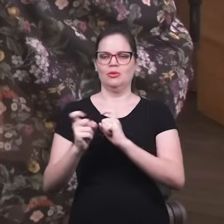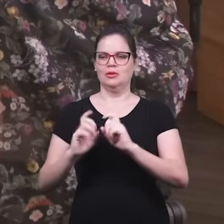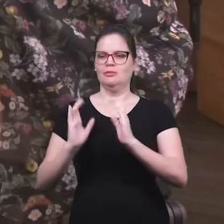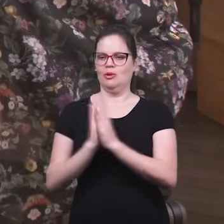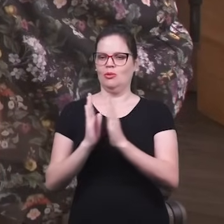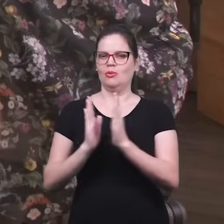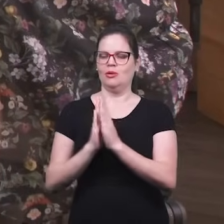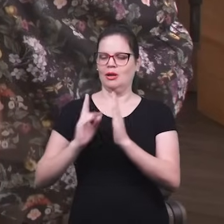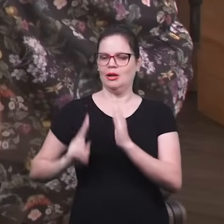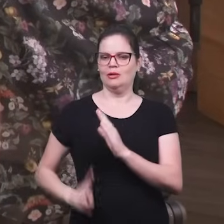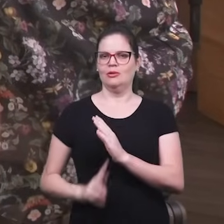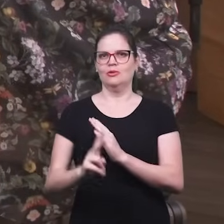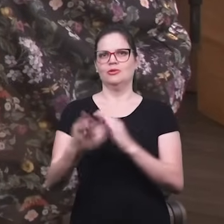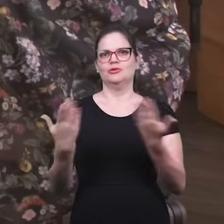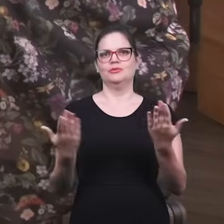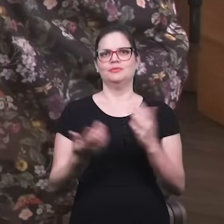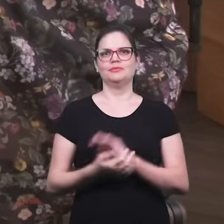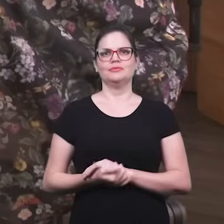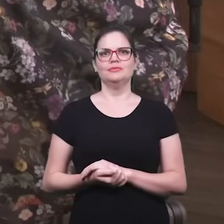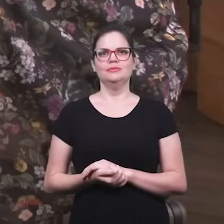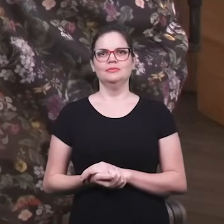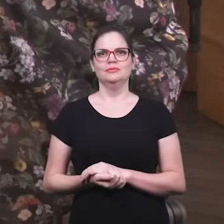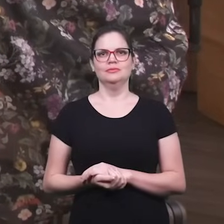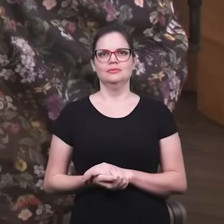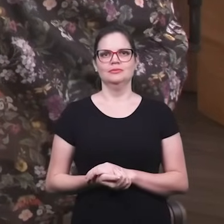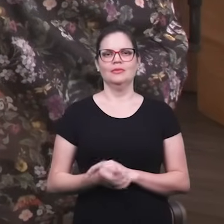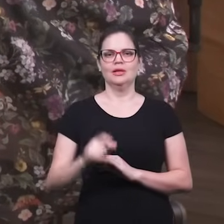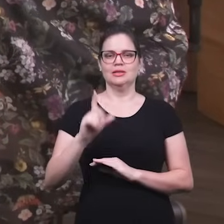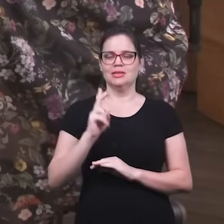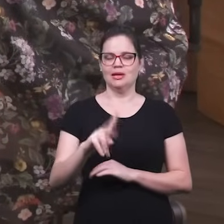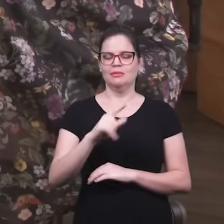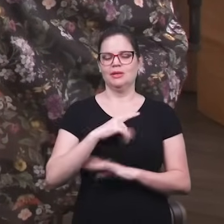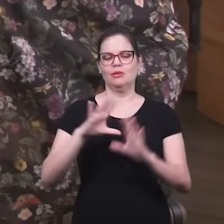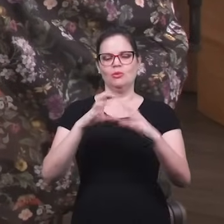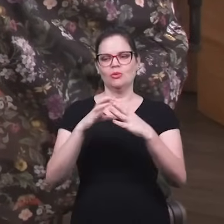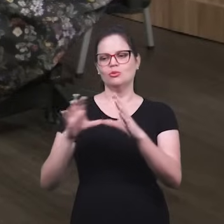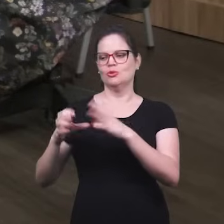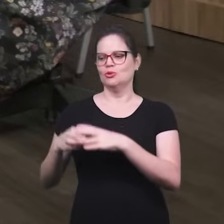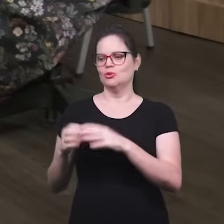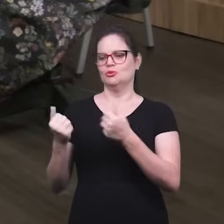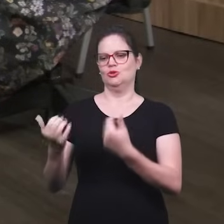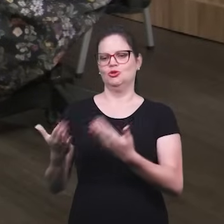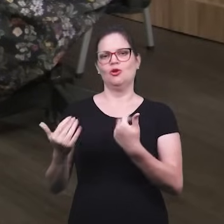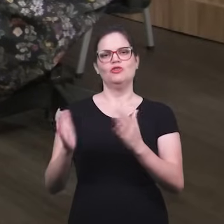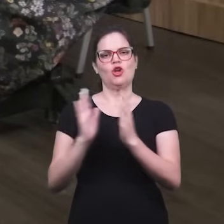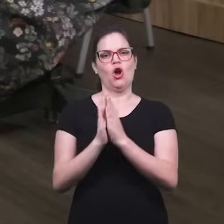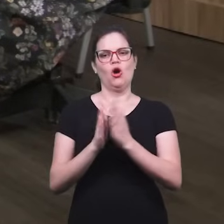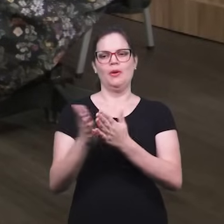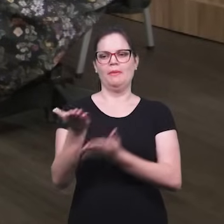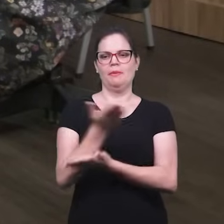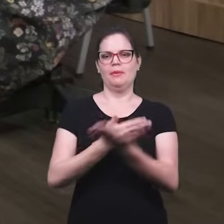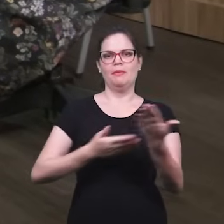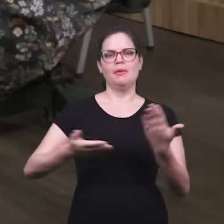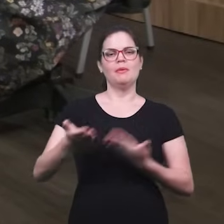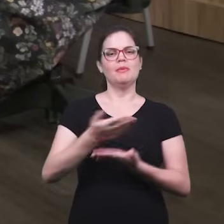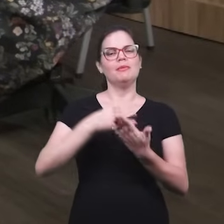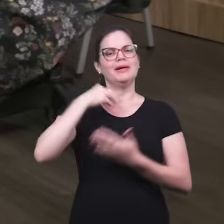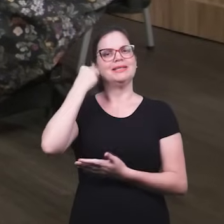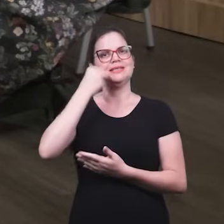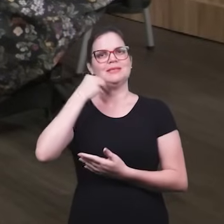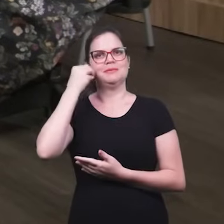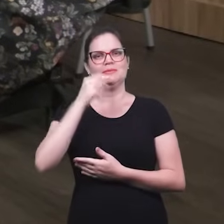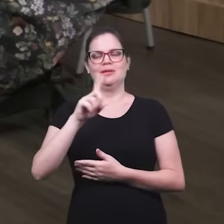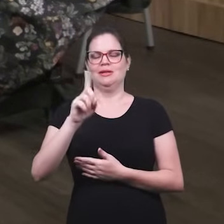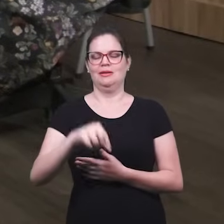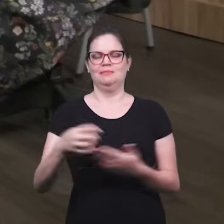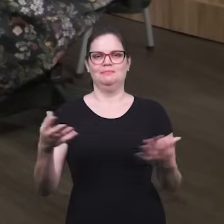orar pela internet, pelo Zoom, um grupinho de jovens, e ali oram uns pelos outros, compartilham as experiências,